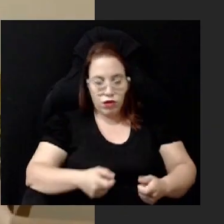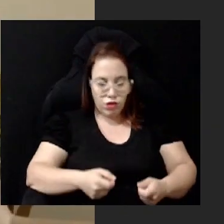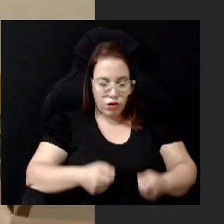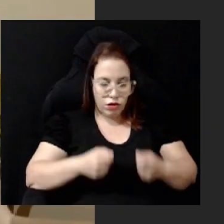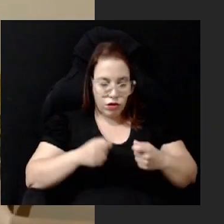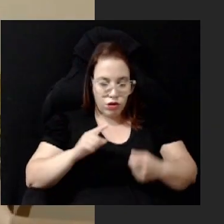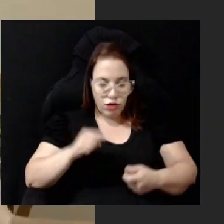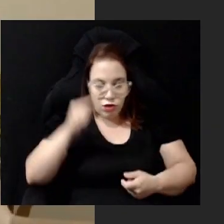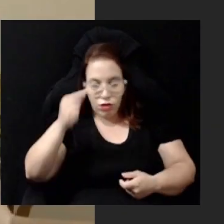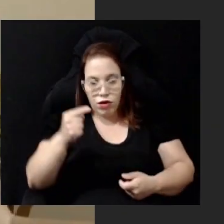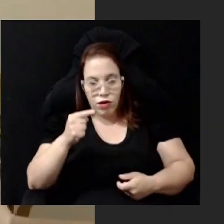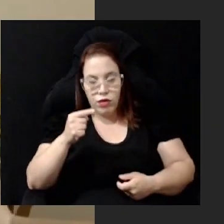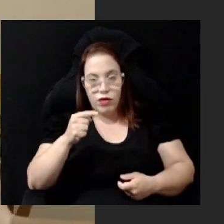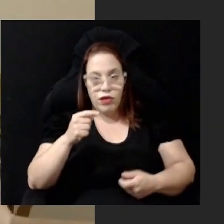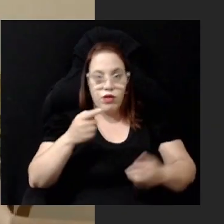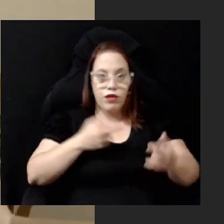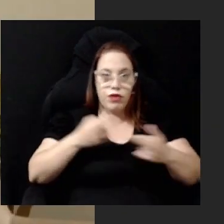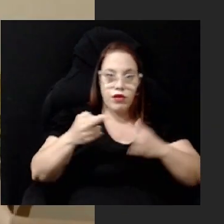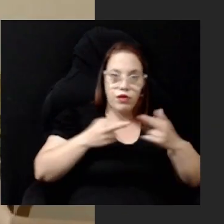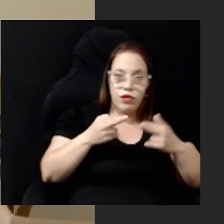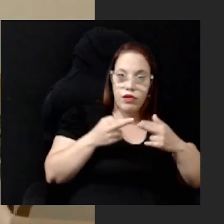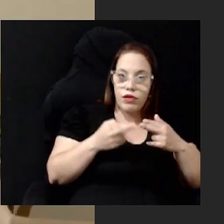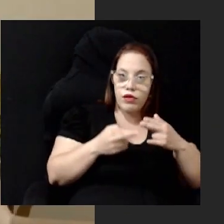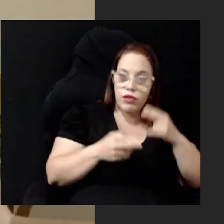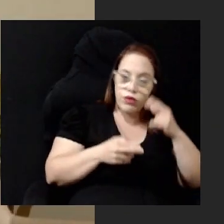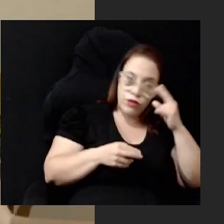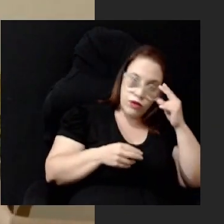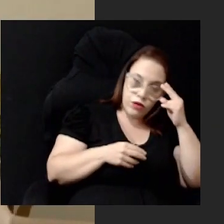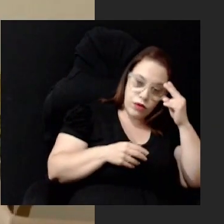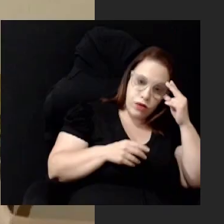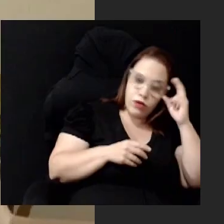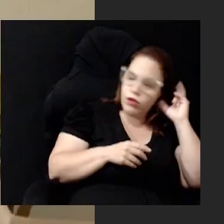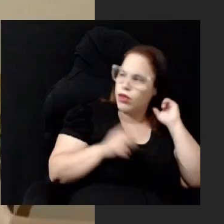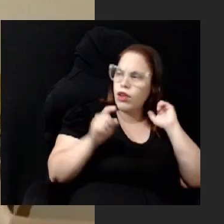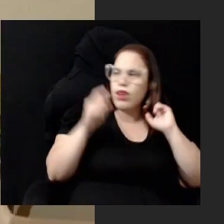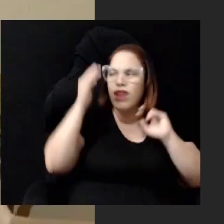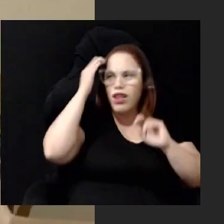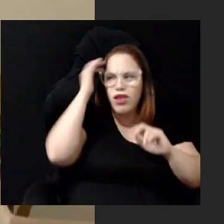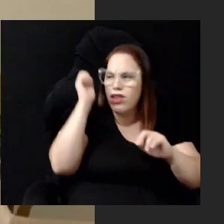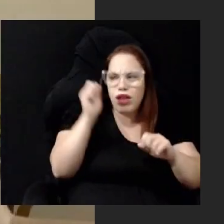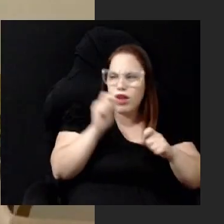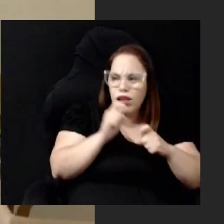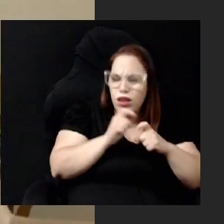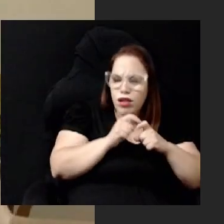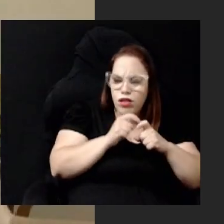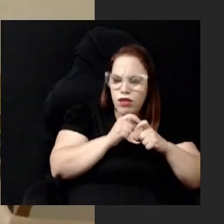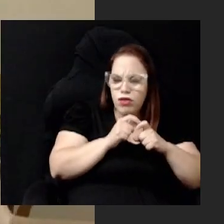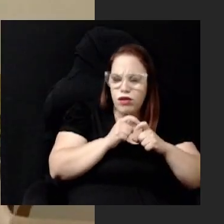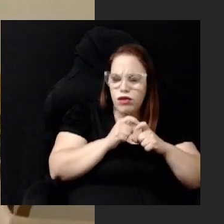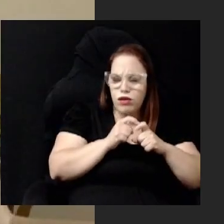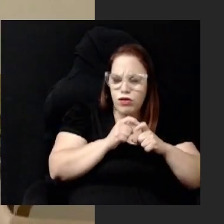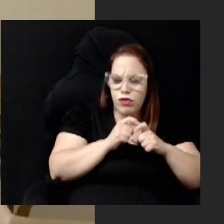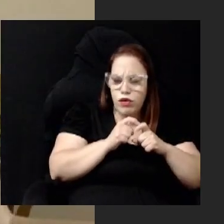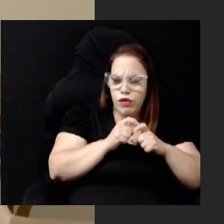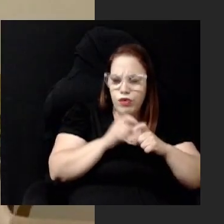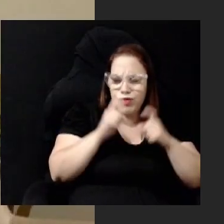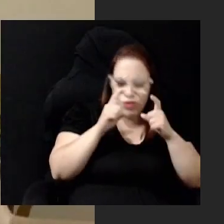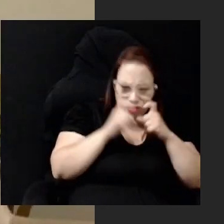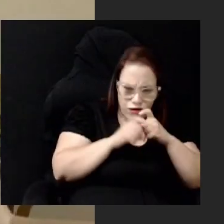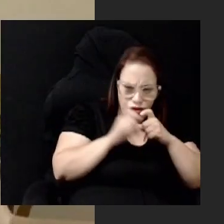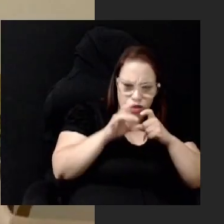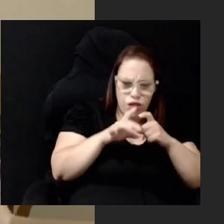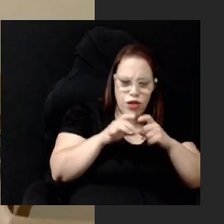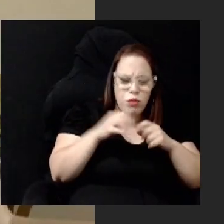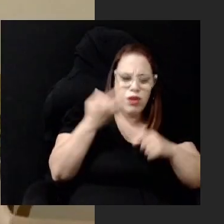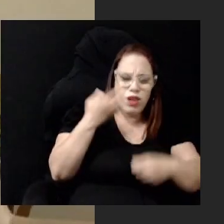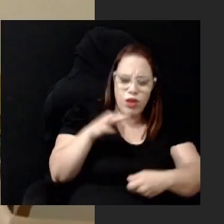outras causas e causada pelo câncer, ela é muito difícil. E o leigo, e mesmo o médico, ele vai ter muitas vezes dificuldade